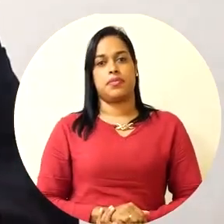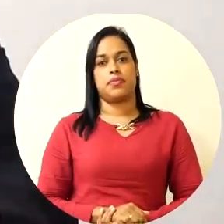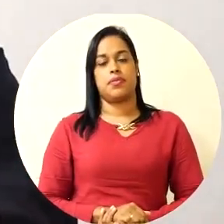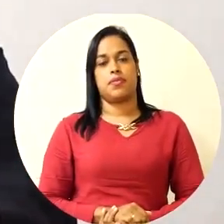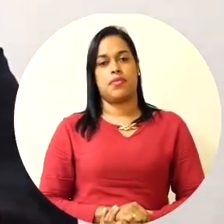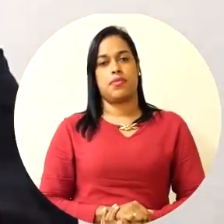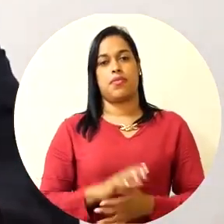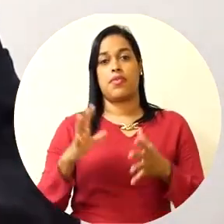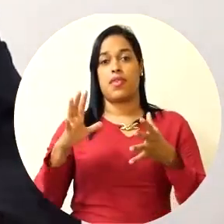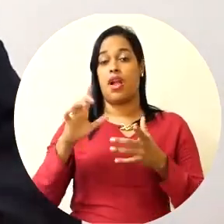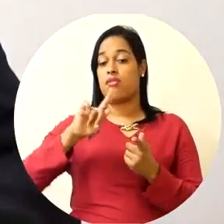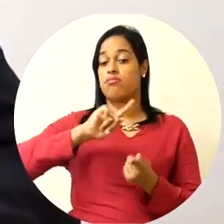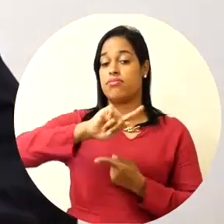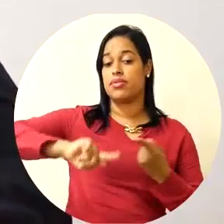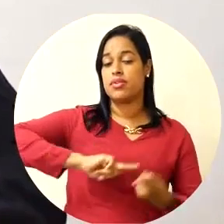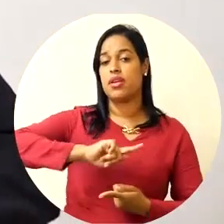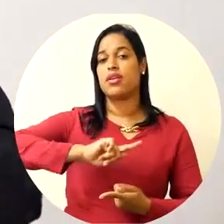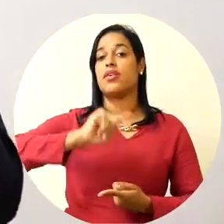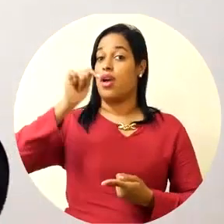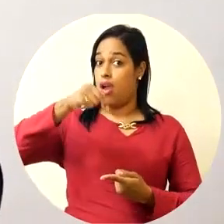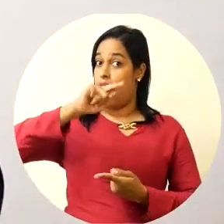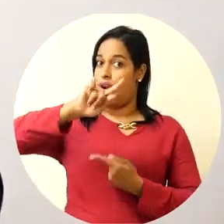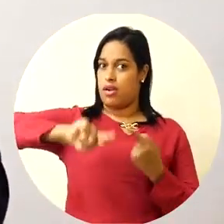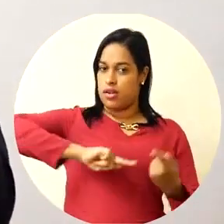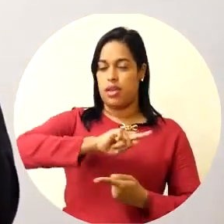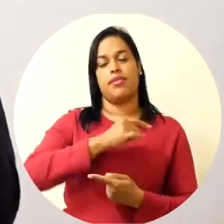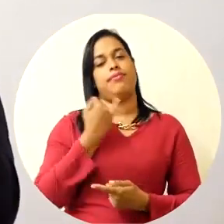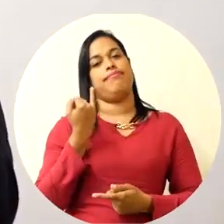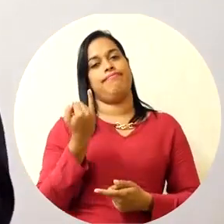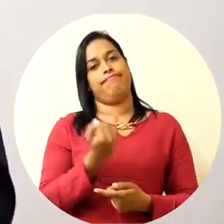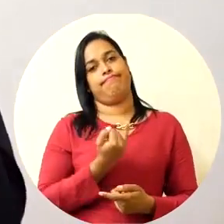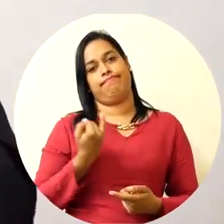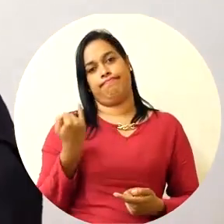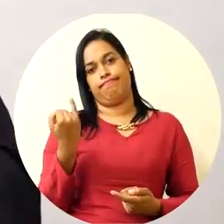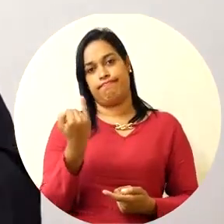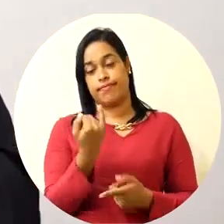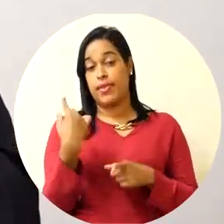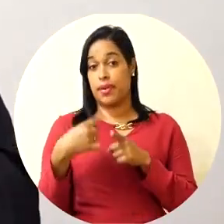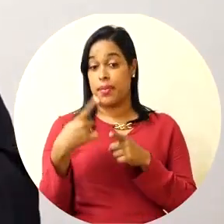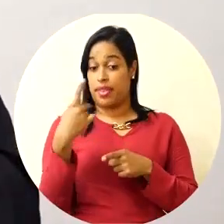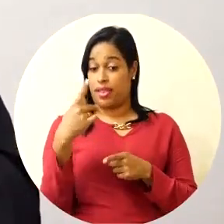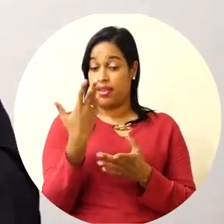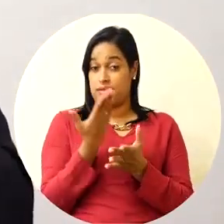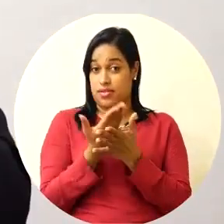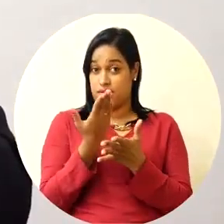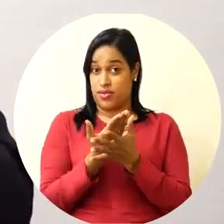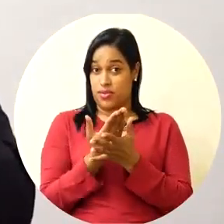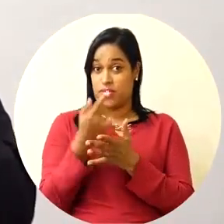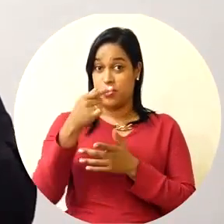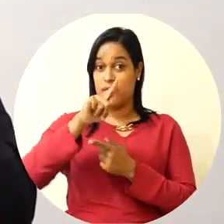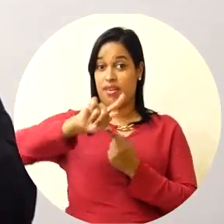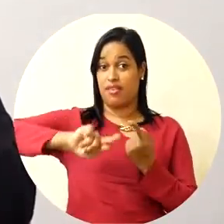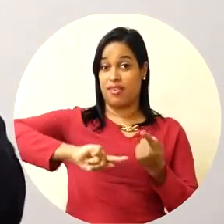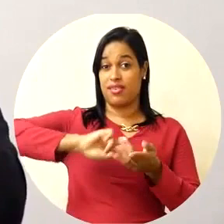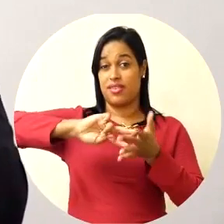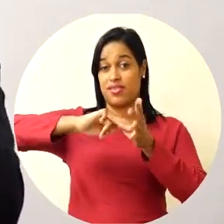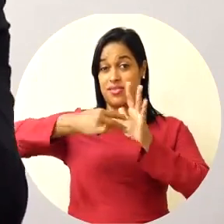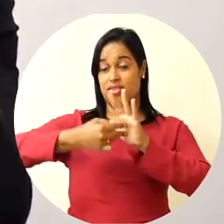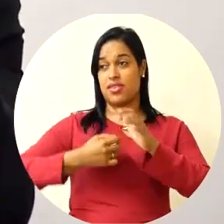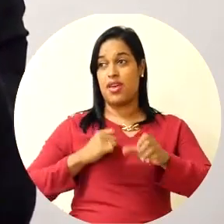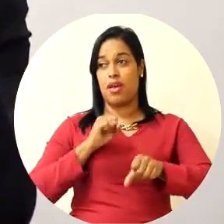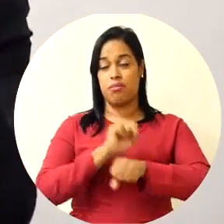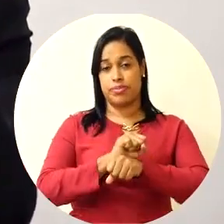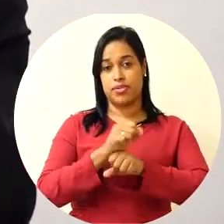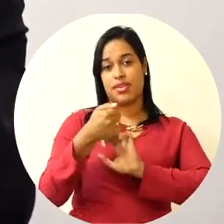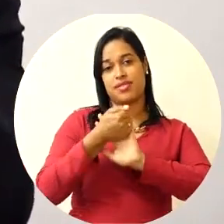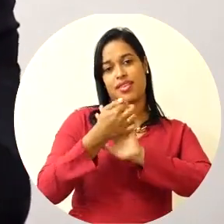certo? A greve. Ora, a greve é um elemento importante. Nesse estudo agora, a greve